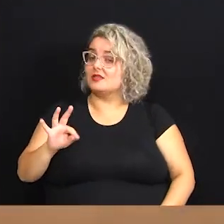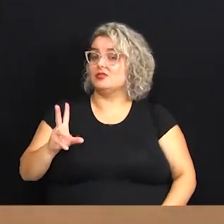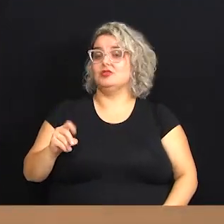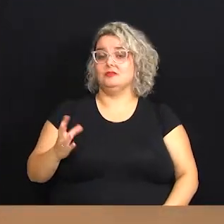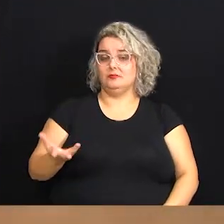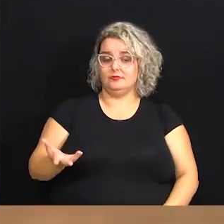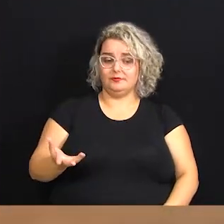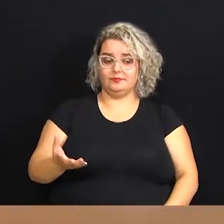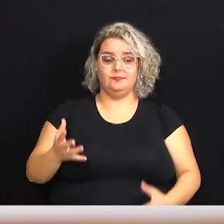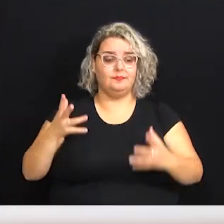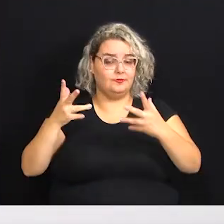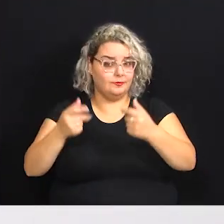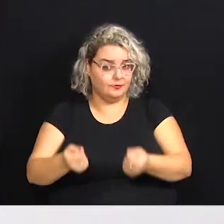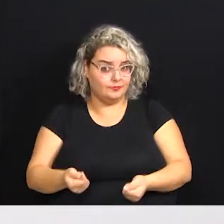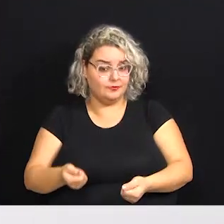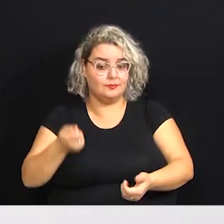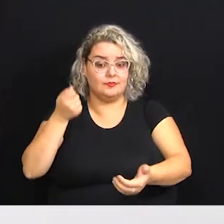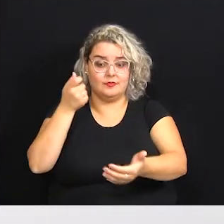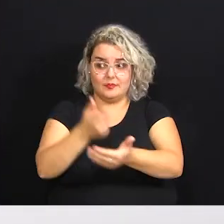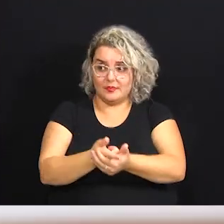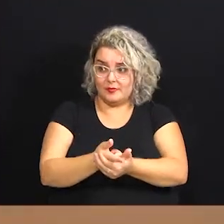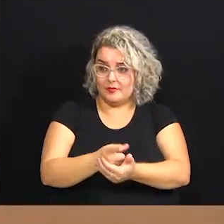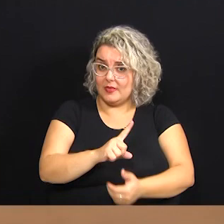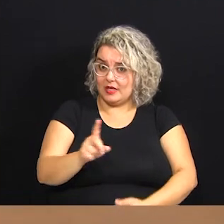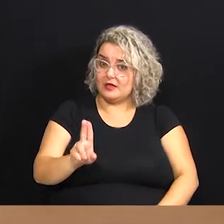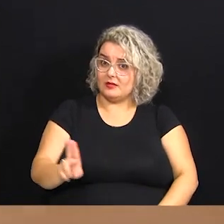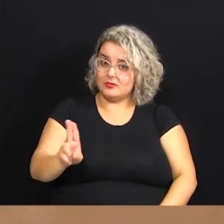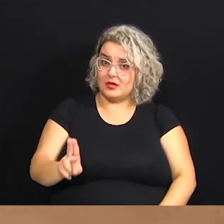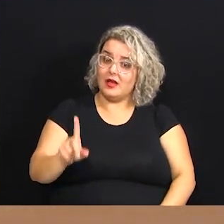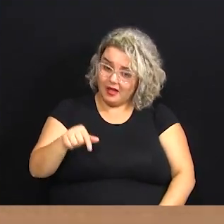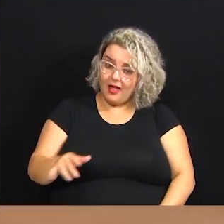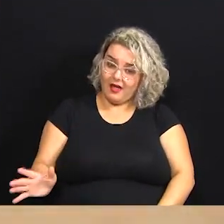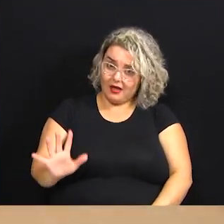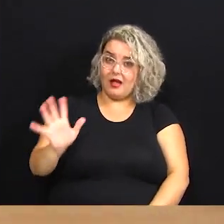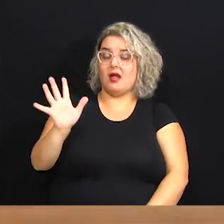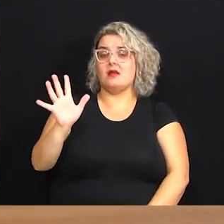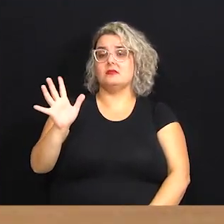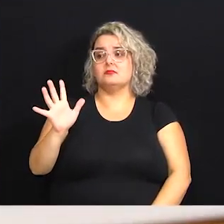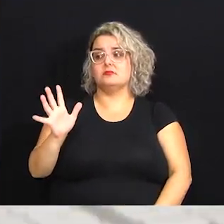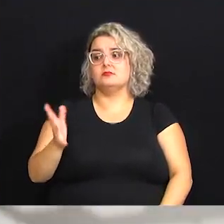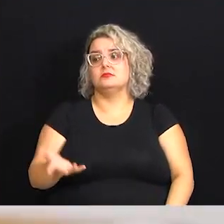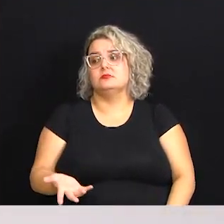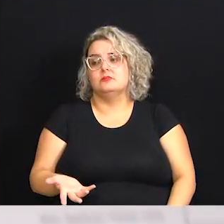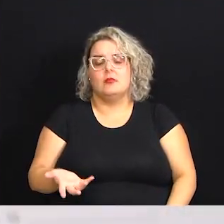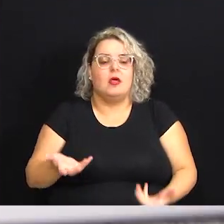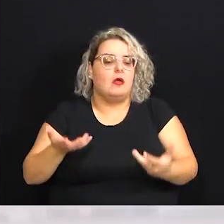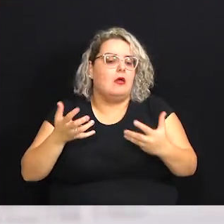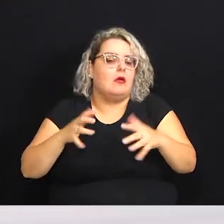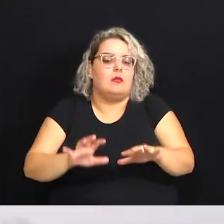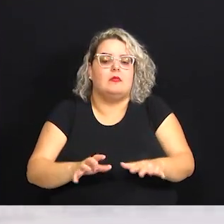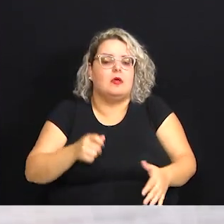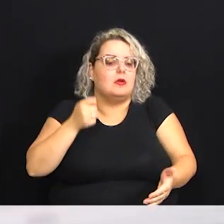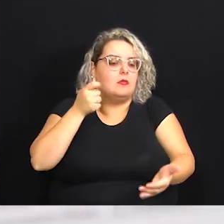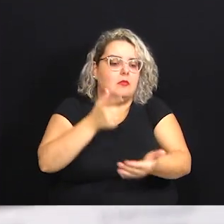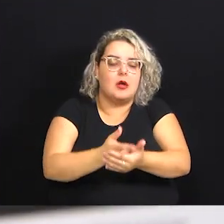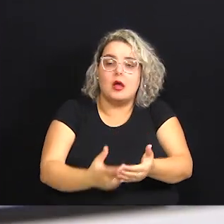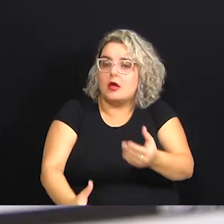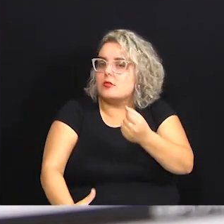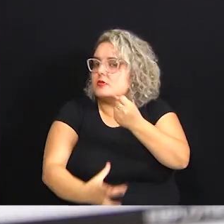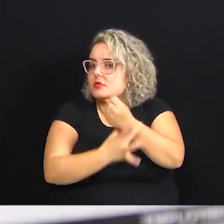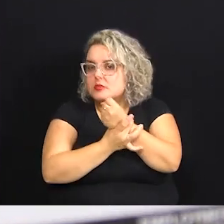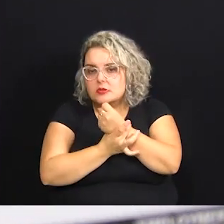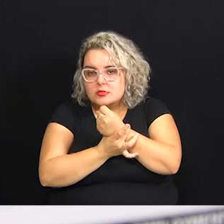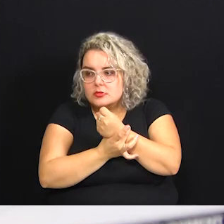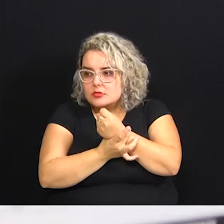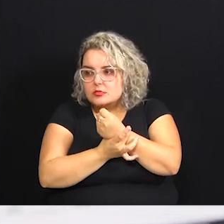Porque assim, tudo aquilo que a gente paga para não usar é caro, né? Eu não quero pagar um